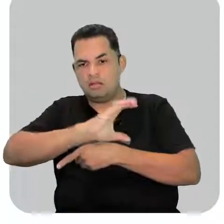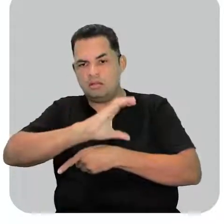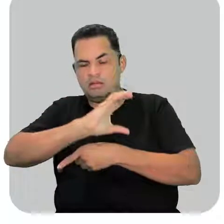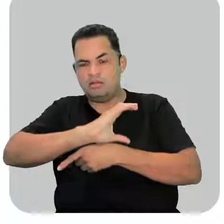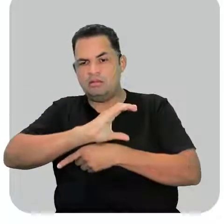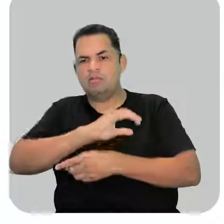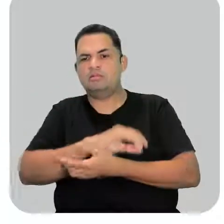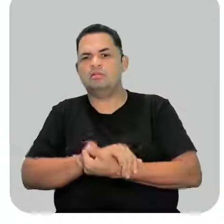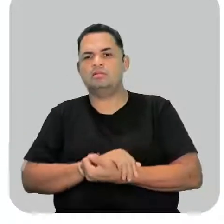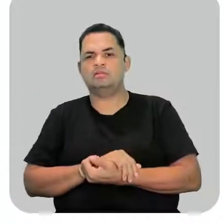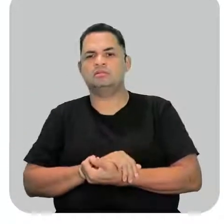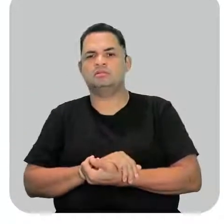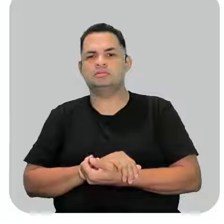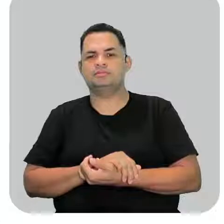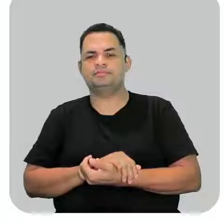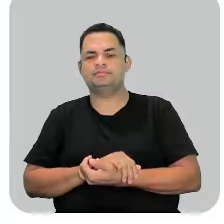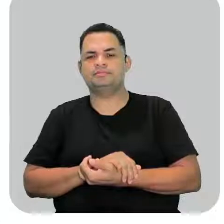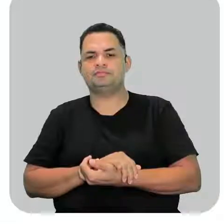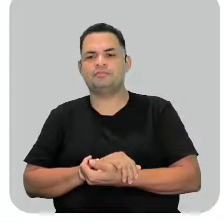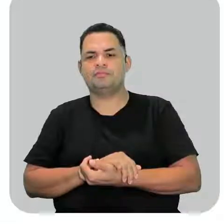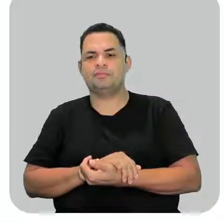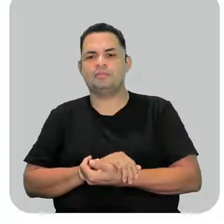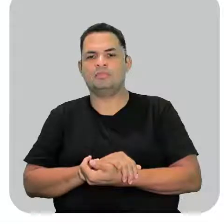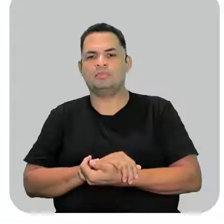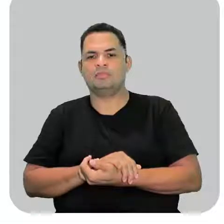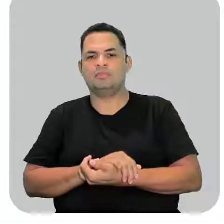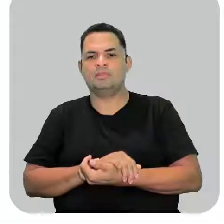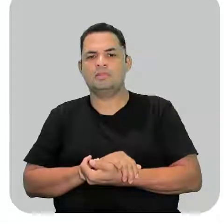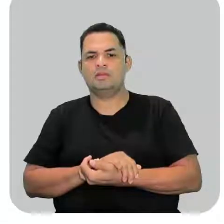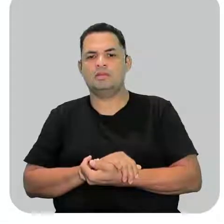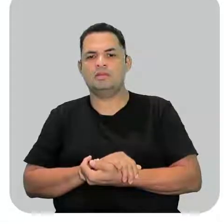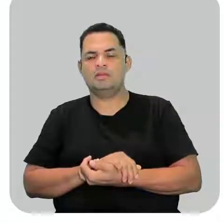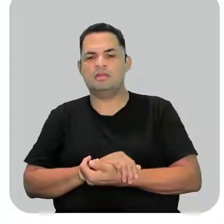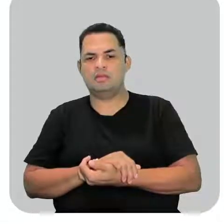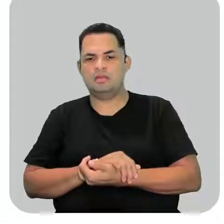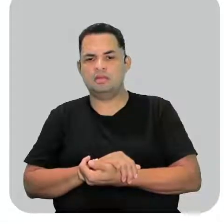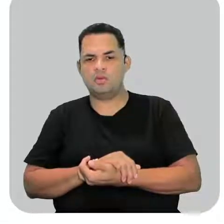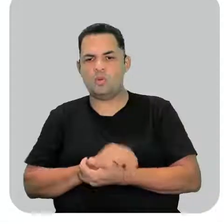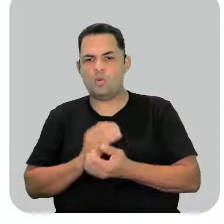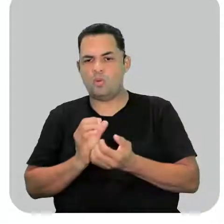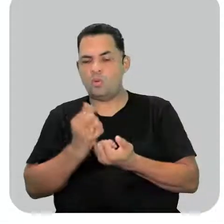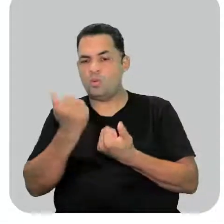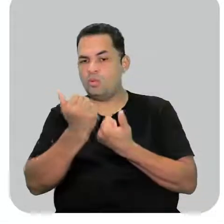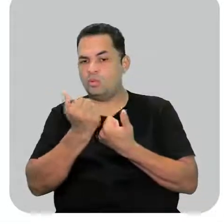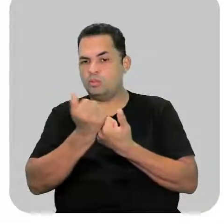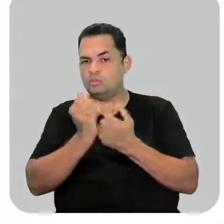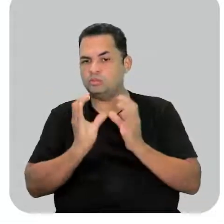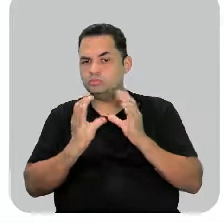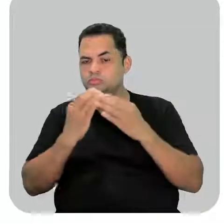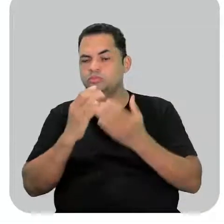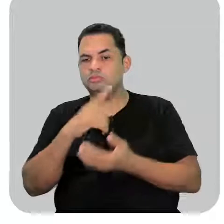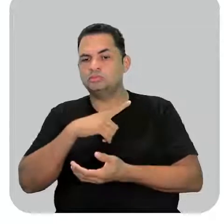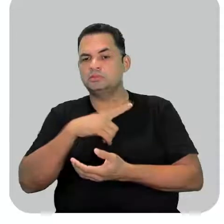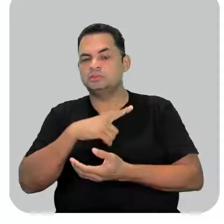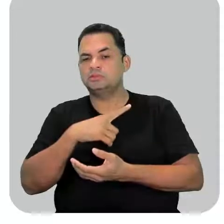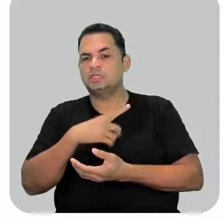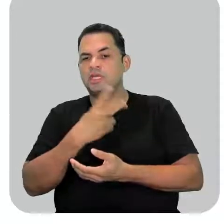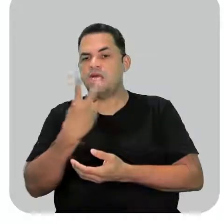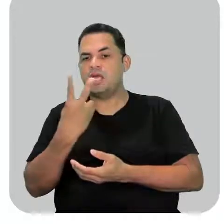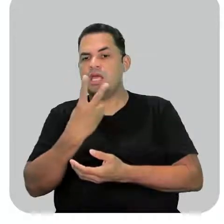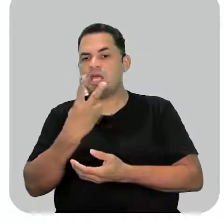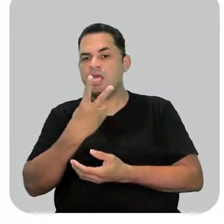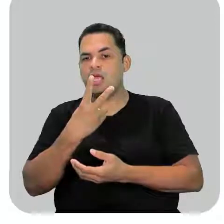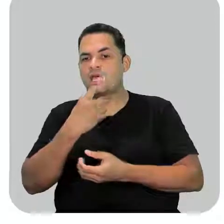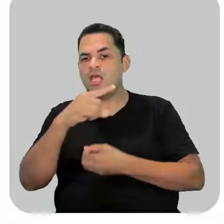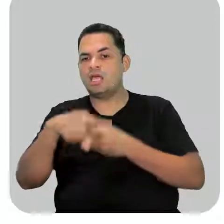de carbono. Ou seja, esse daqui é o nosso grupo substituinte. Ele é o quê? Como ele tem 2 átomos, ele é